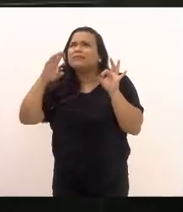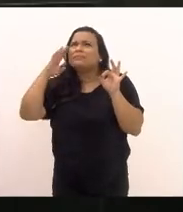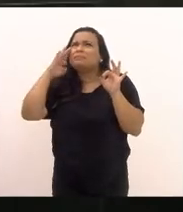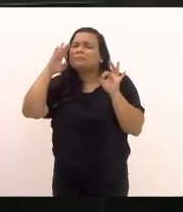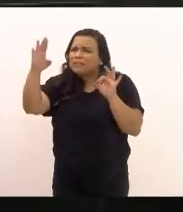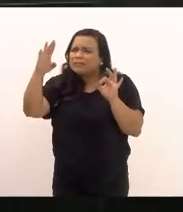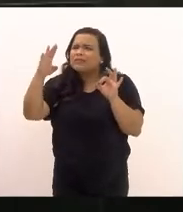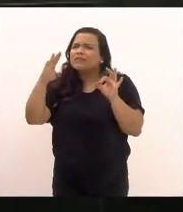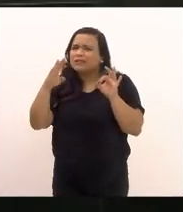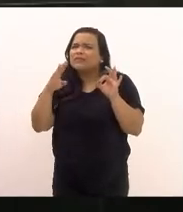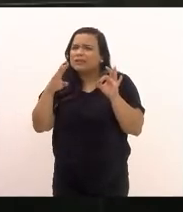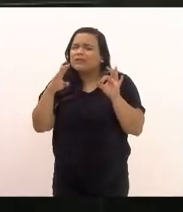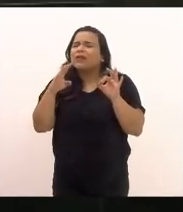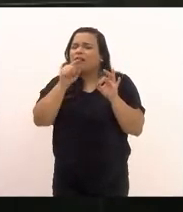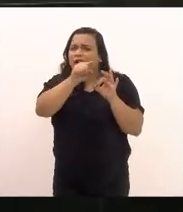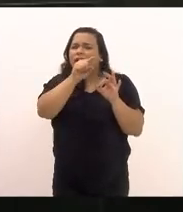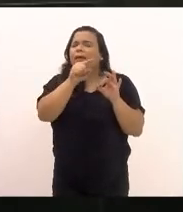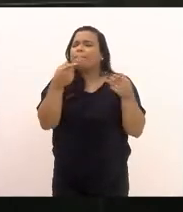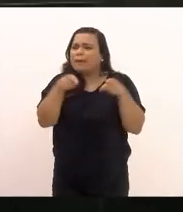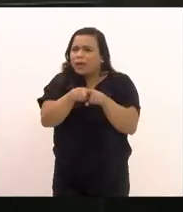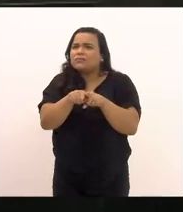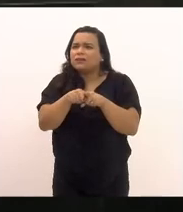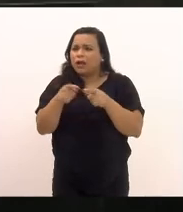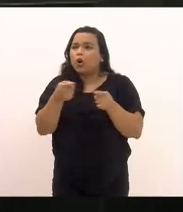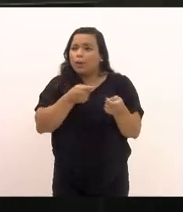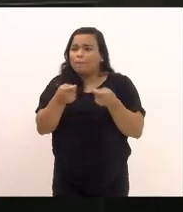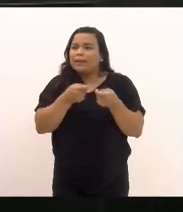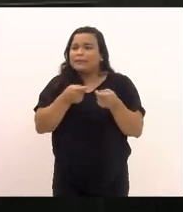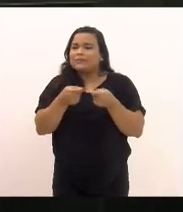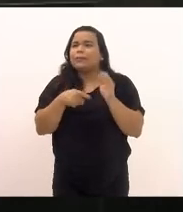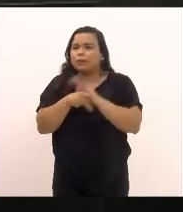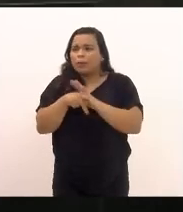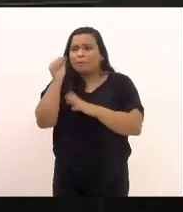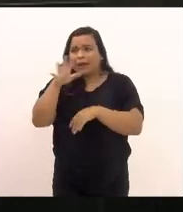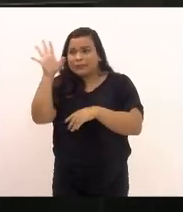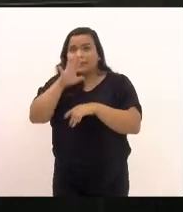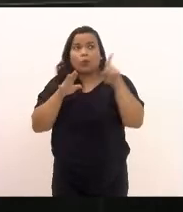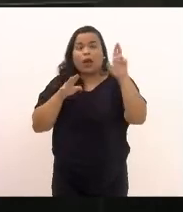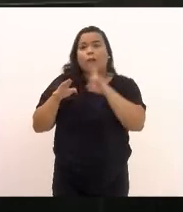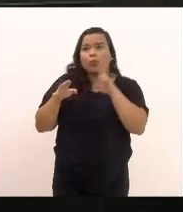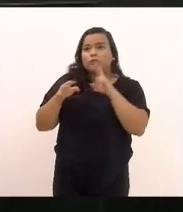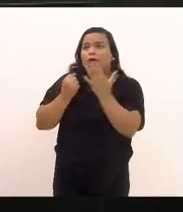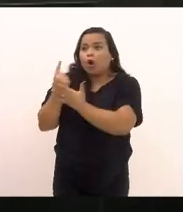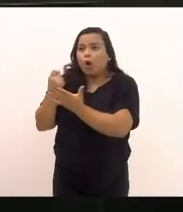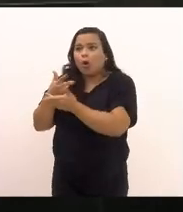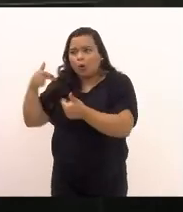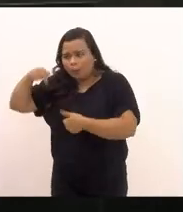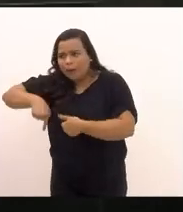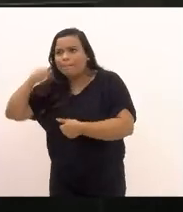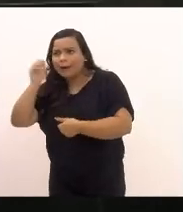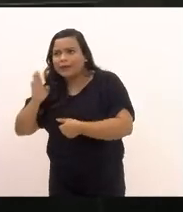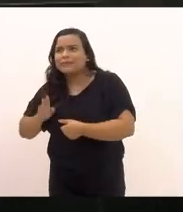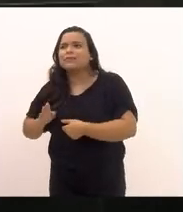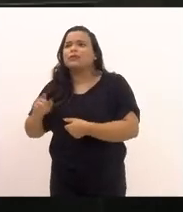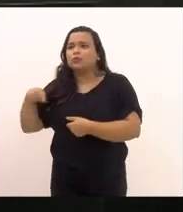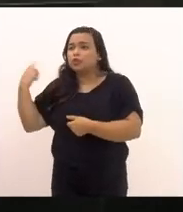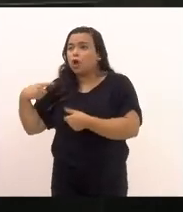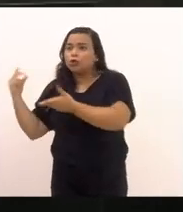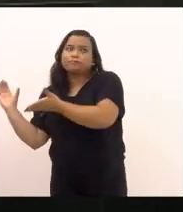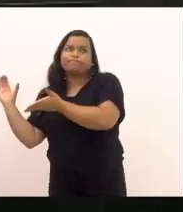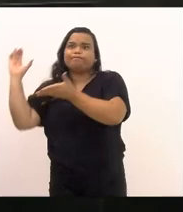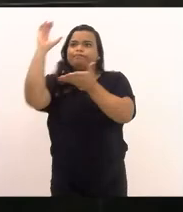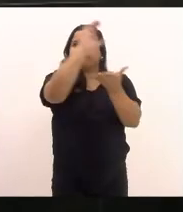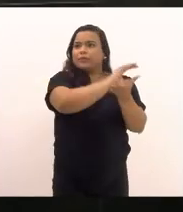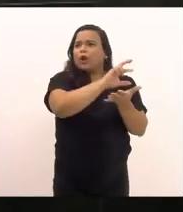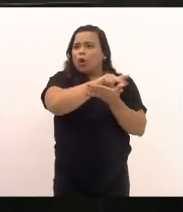Nós importamos produtos da Rússia, a Rússia, assim, compra produtos do Brasil. Então, tudo isso tem que ser levado em conta, sou pesado. Eu quero